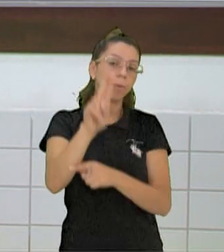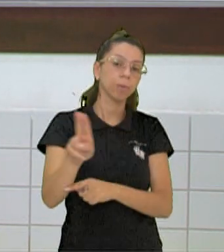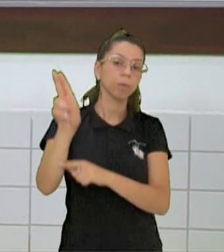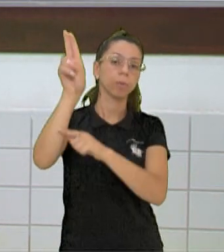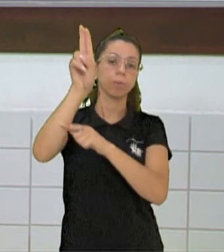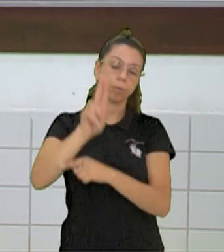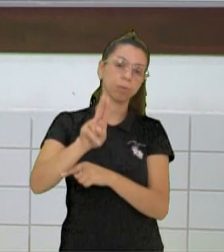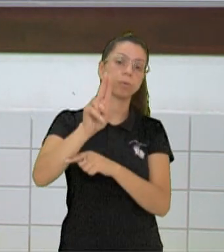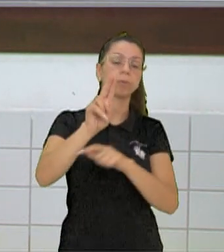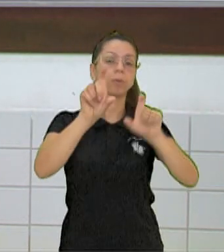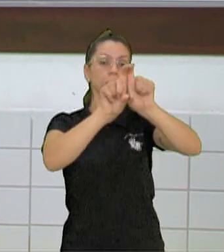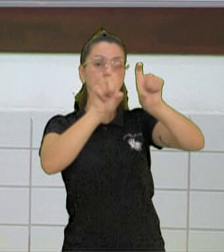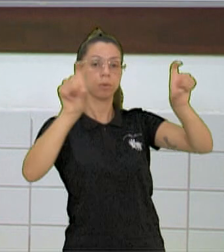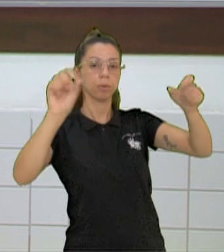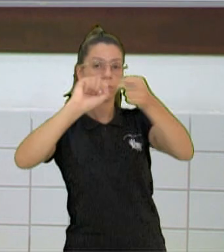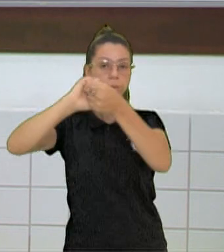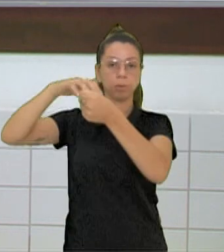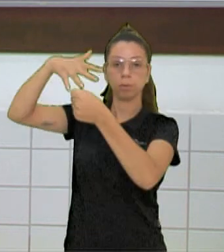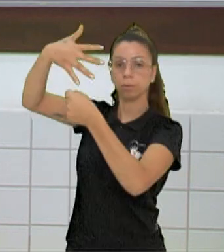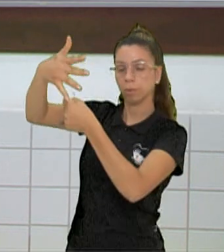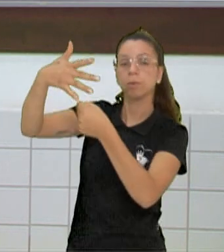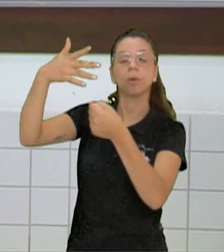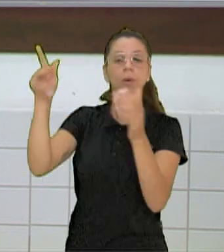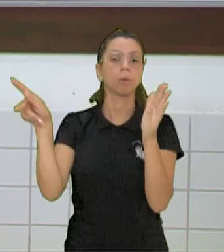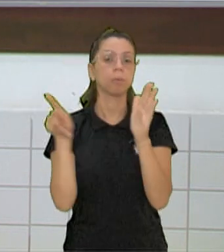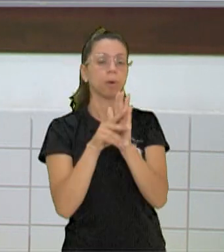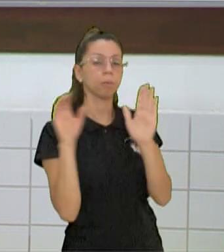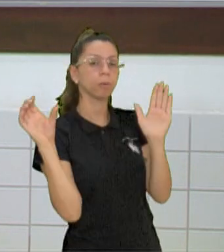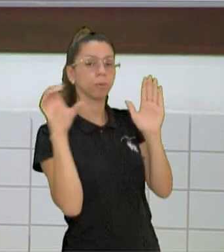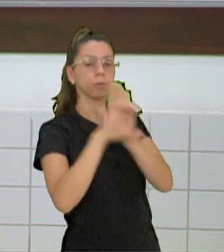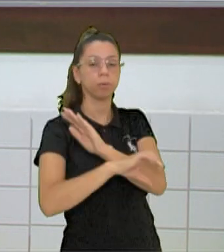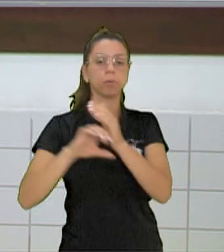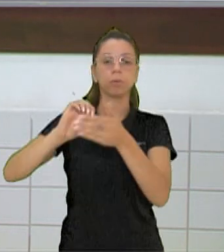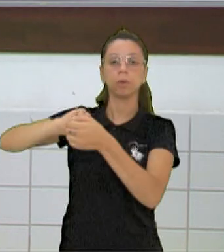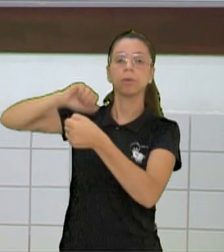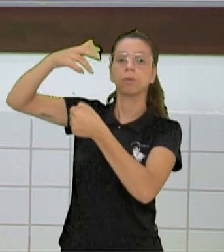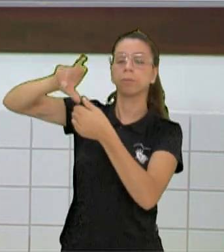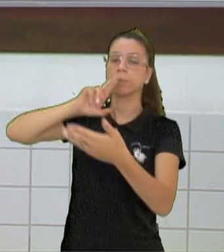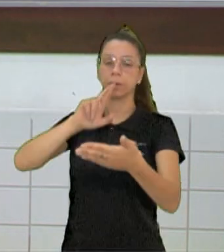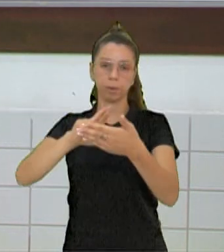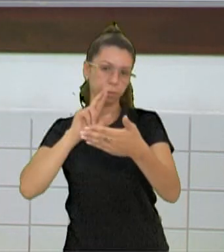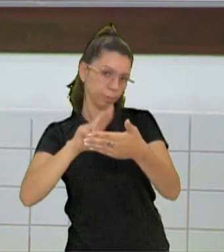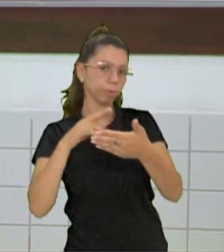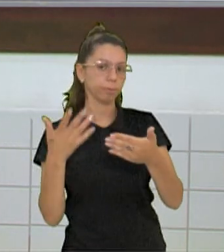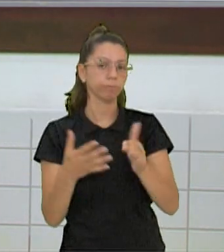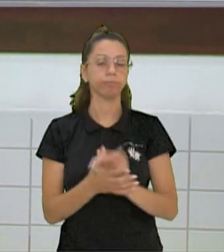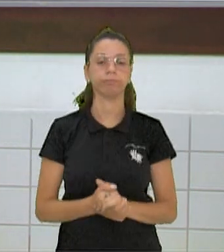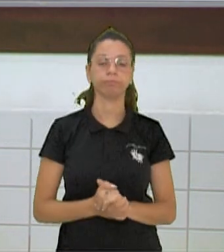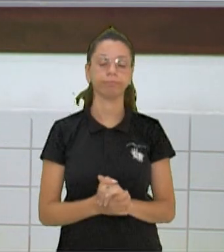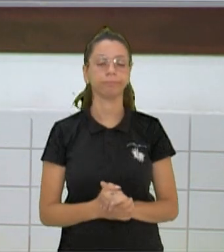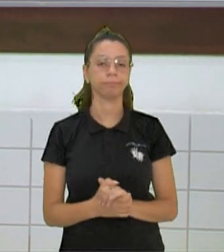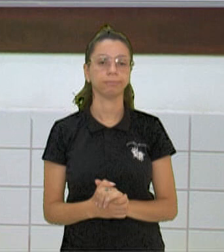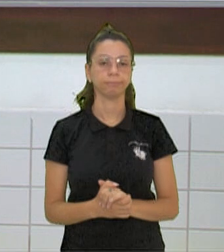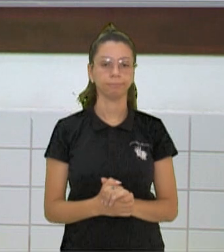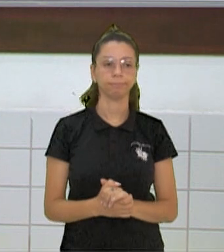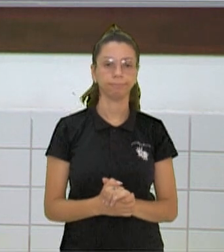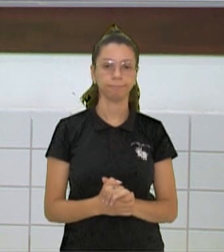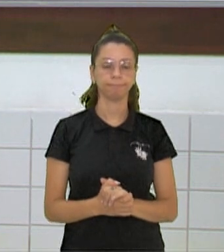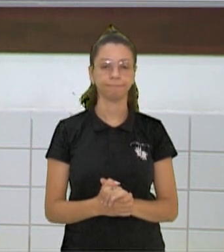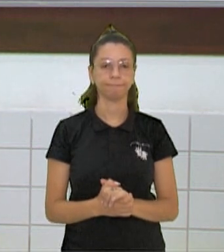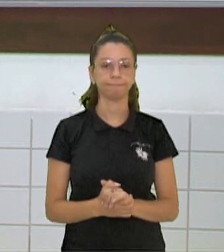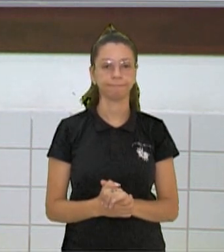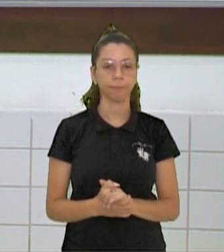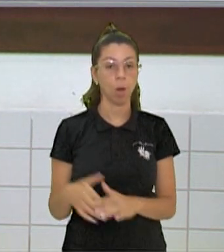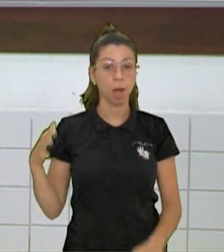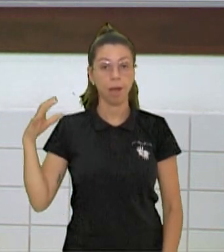utilizando equações exponenciais, propriedades de potenciação para resolver determinado problema. Vamos lá? No quadro,